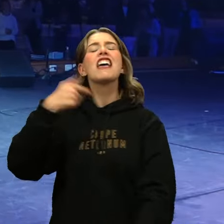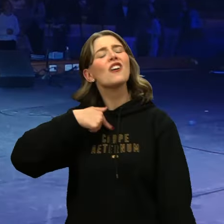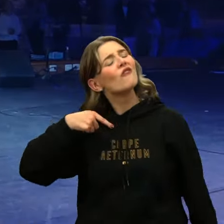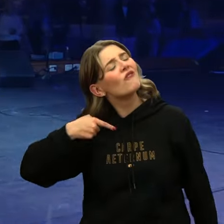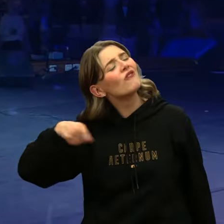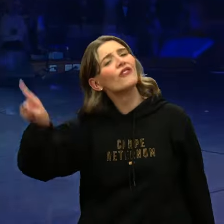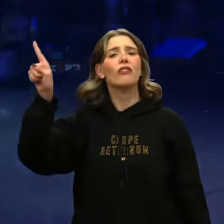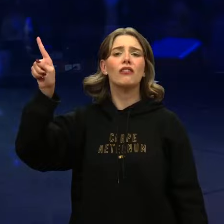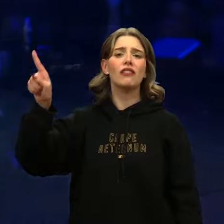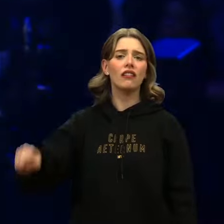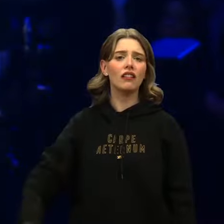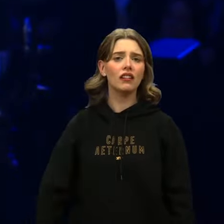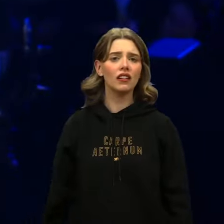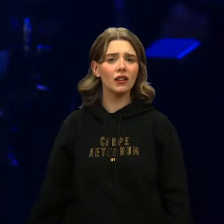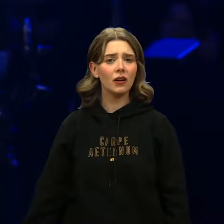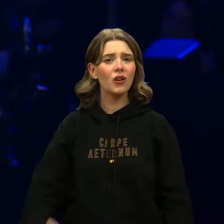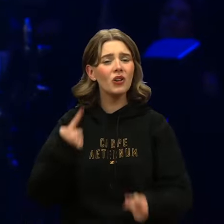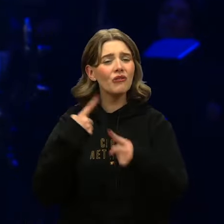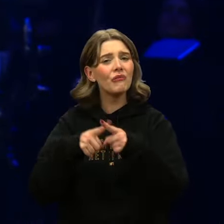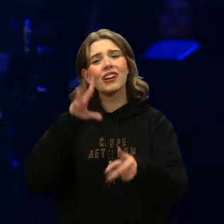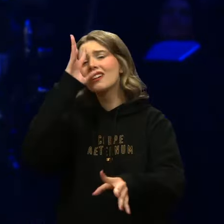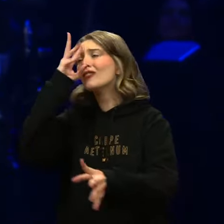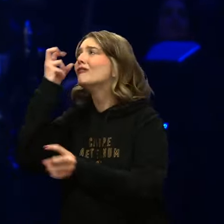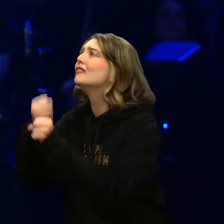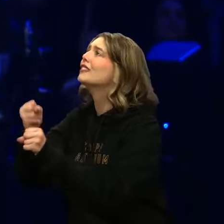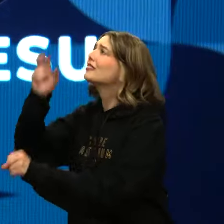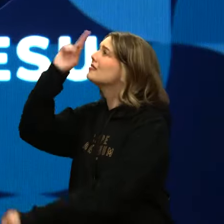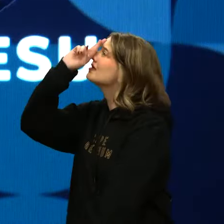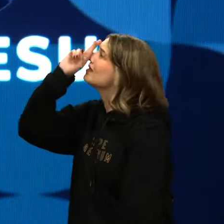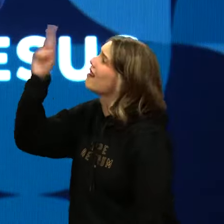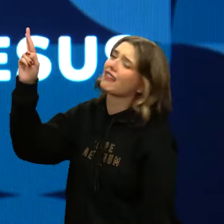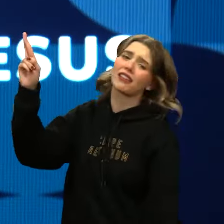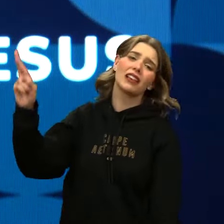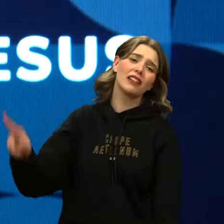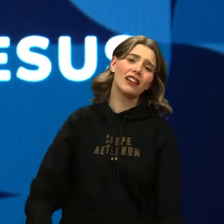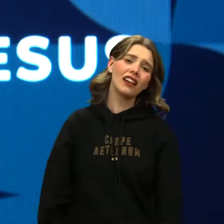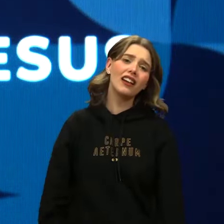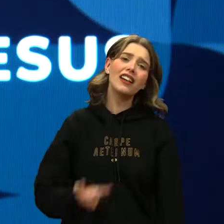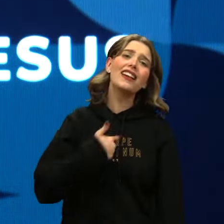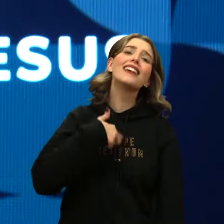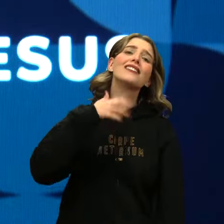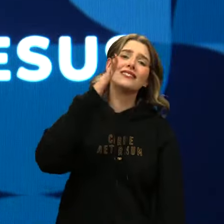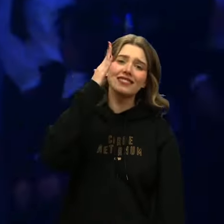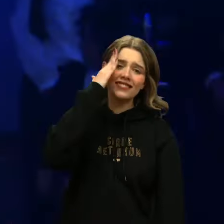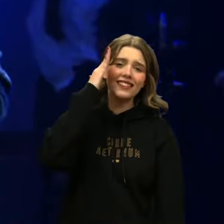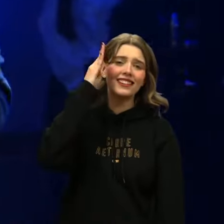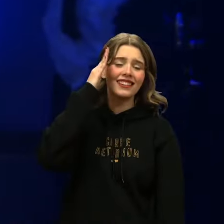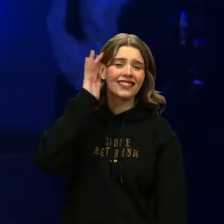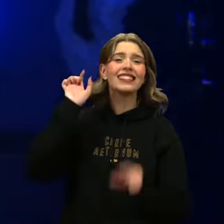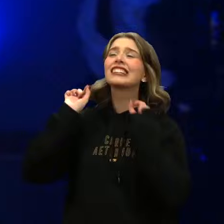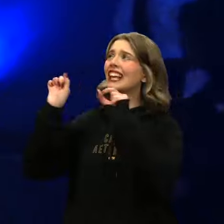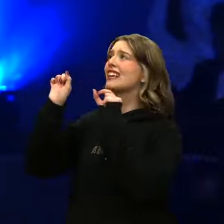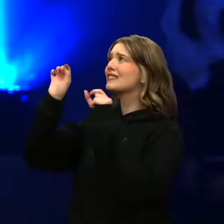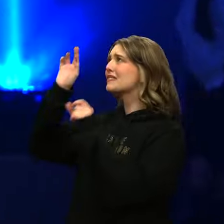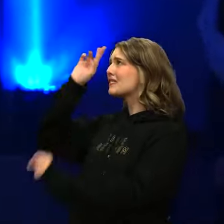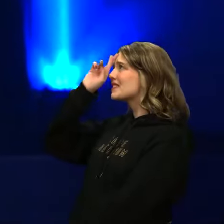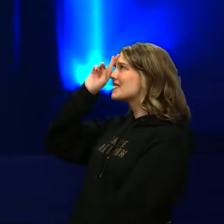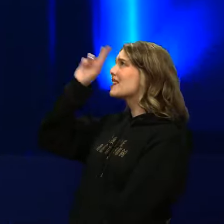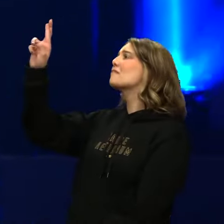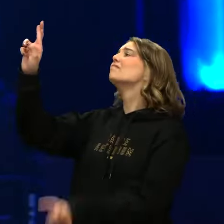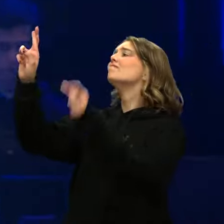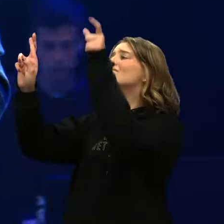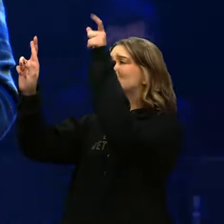entrar, porque eu confio em quem o Senhor é, eu sei quem o Senhor é. Se hoje